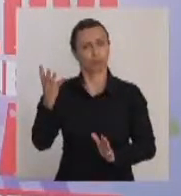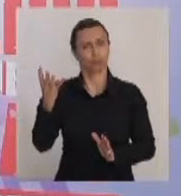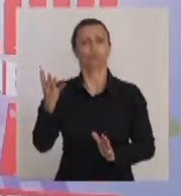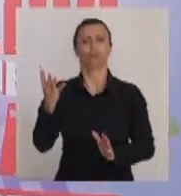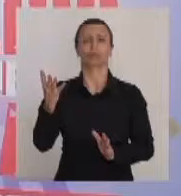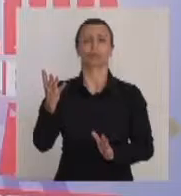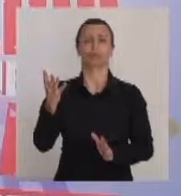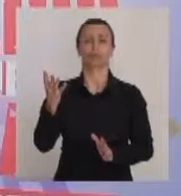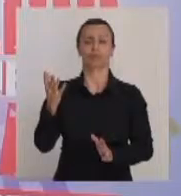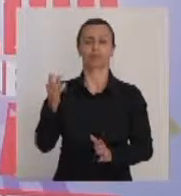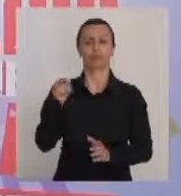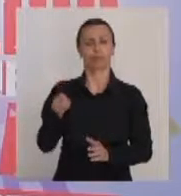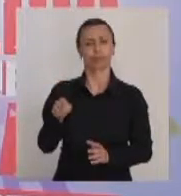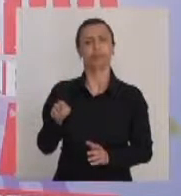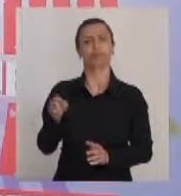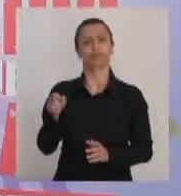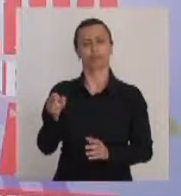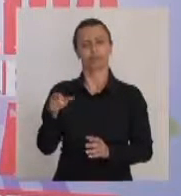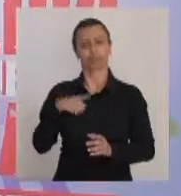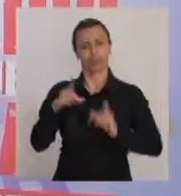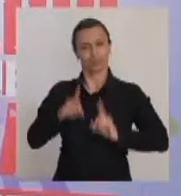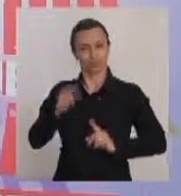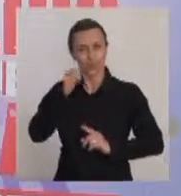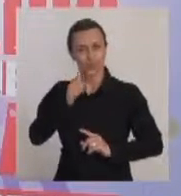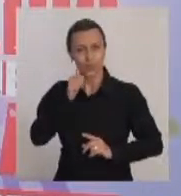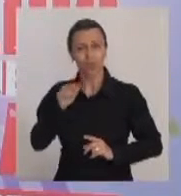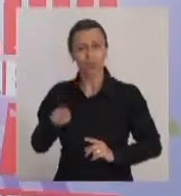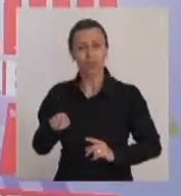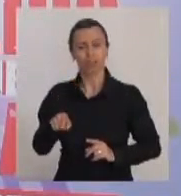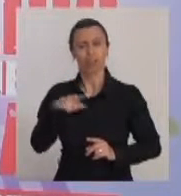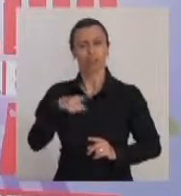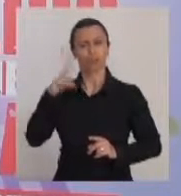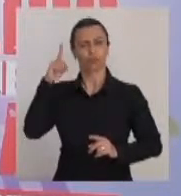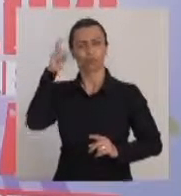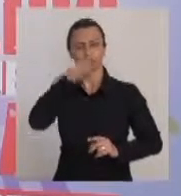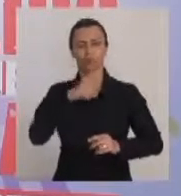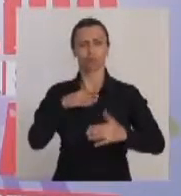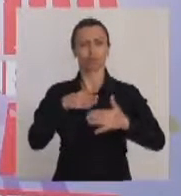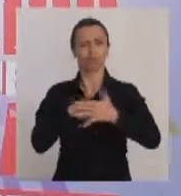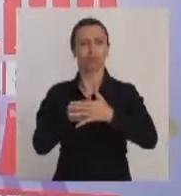por vezes, né, essa mulher é dificultada, né,